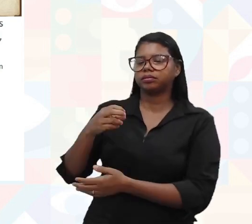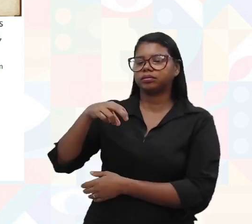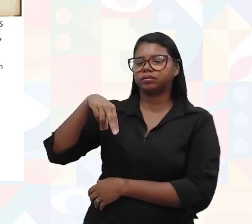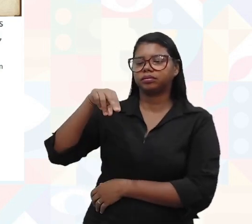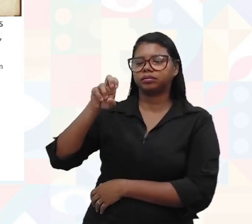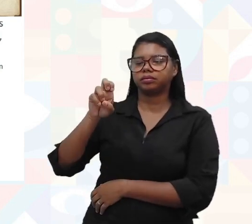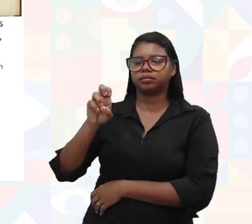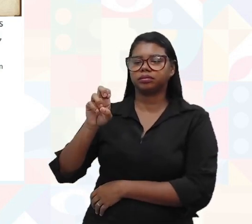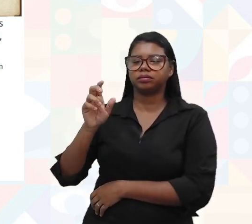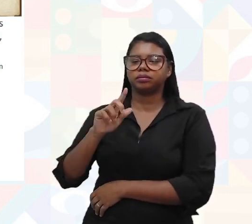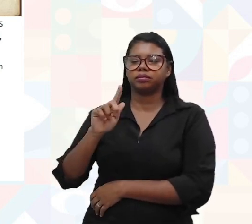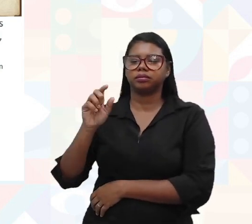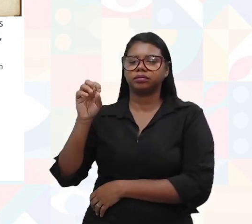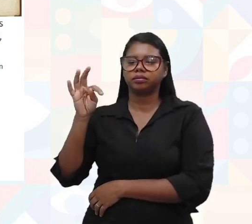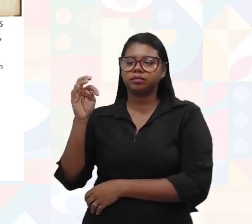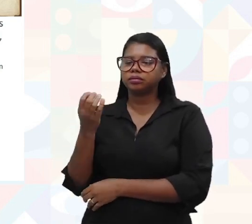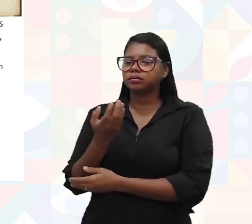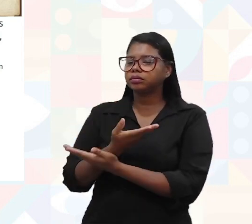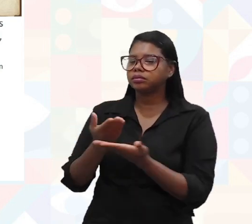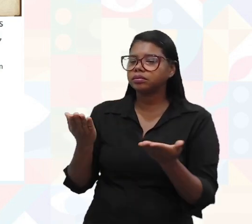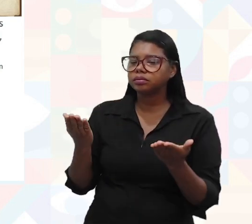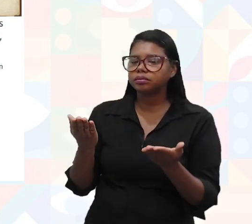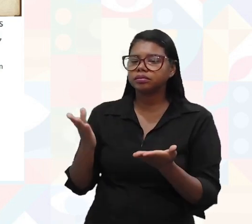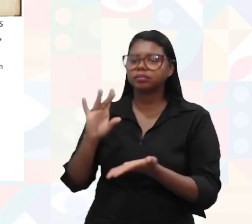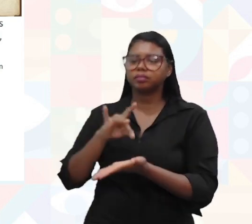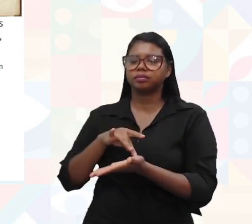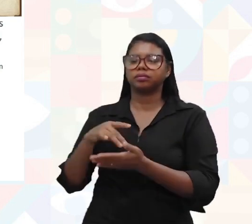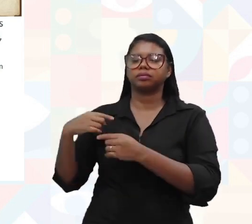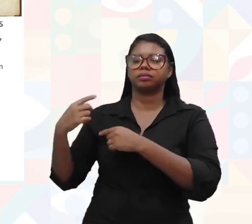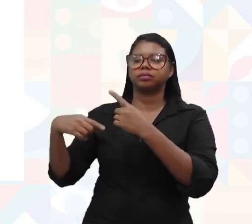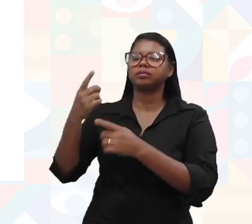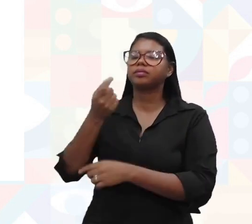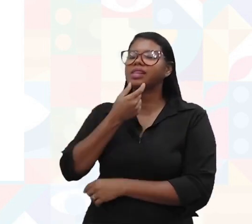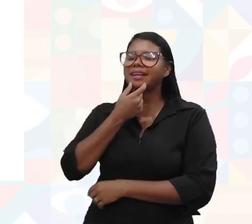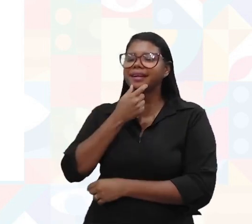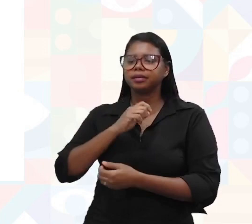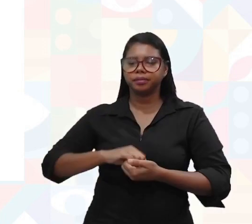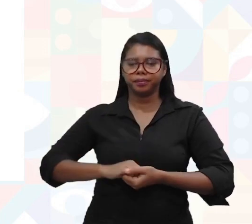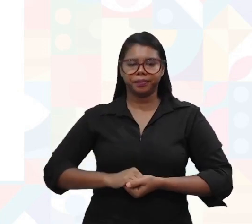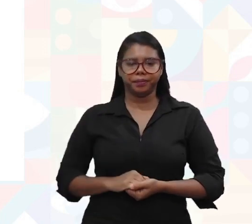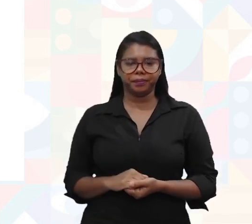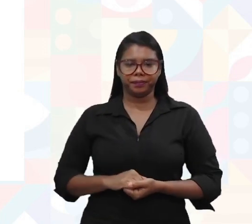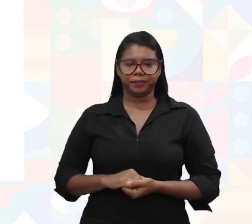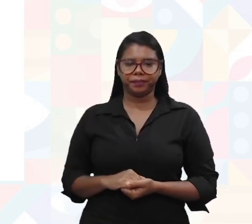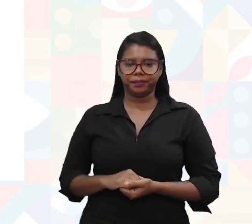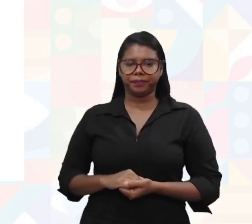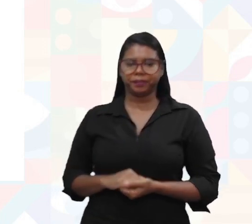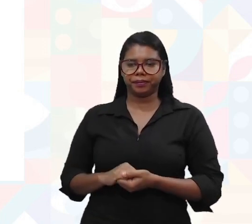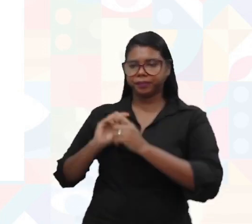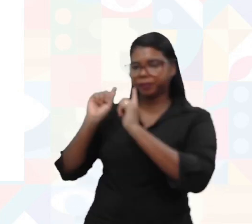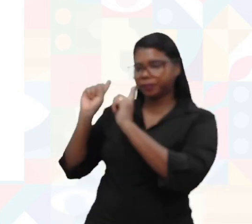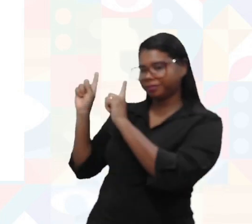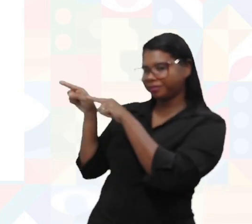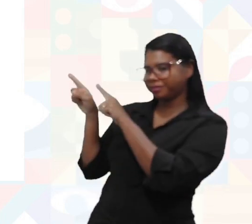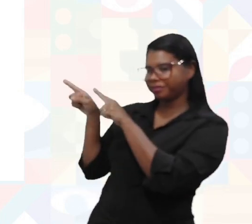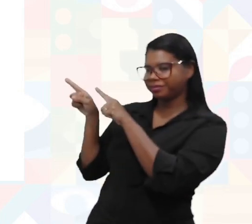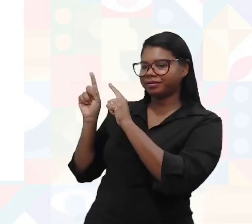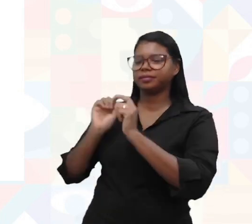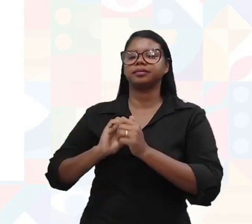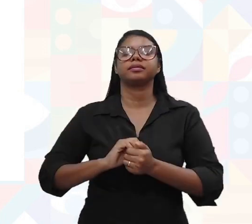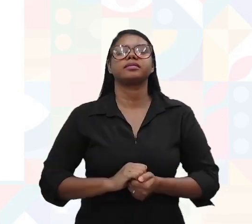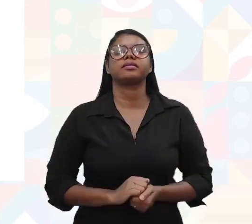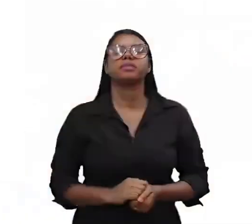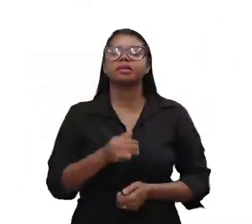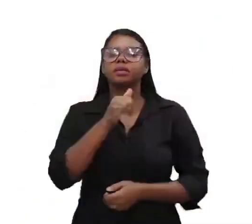uma forma de você manter a tradição inglesa. E aí a gente tem um outro exemplo aqui,